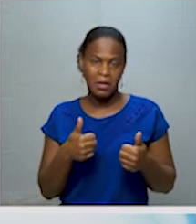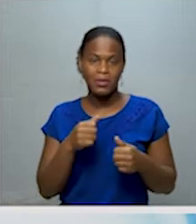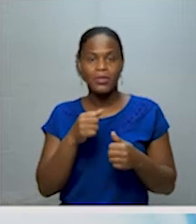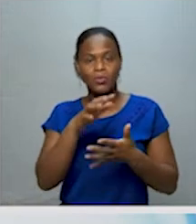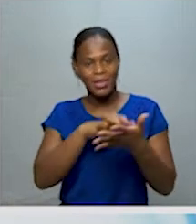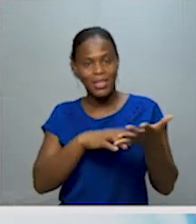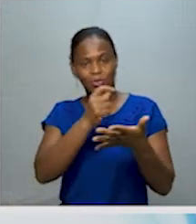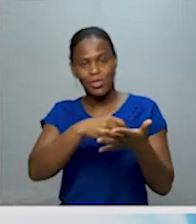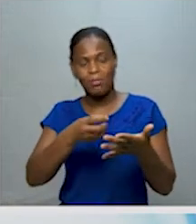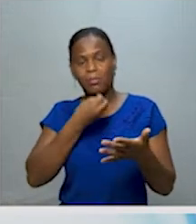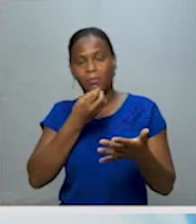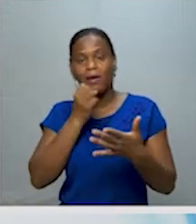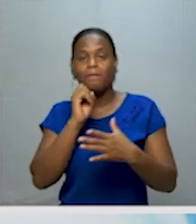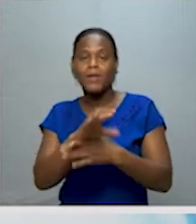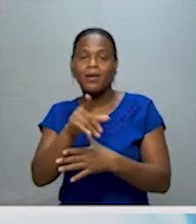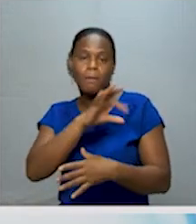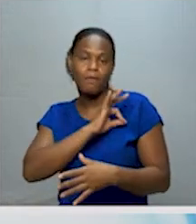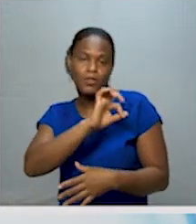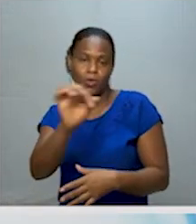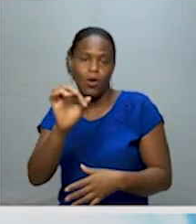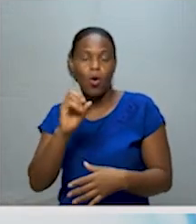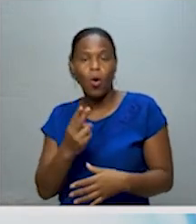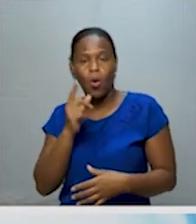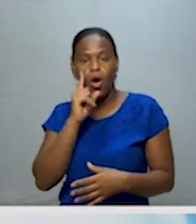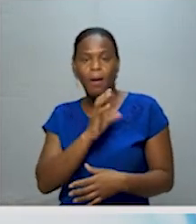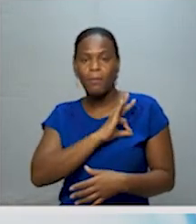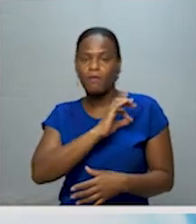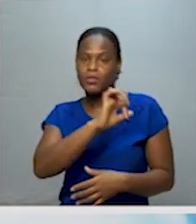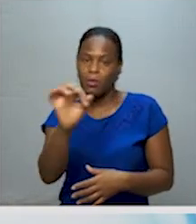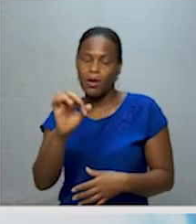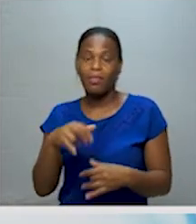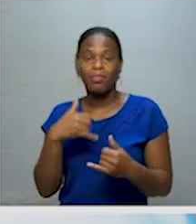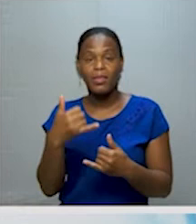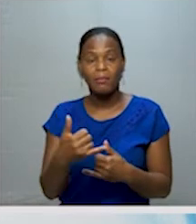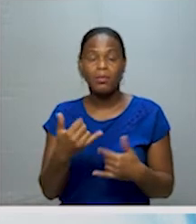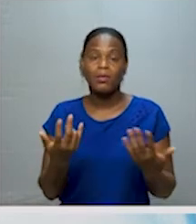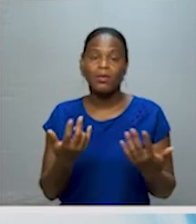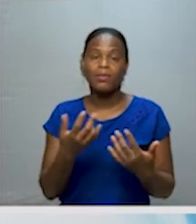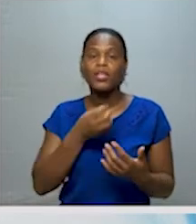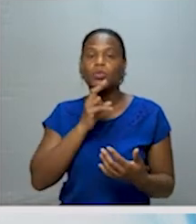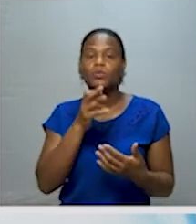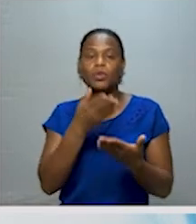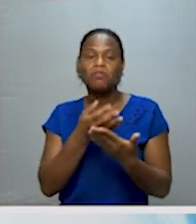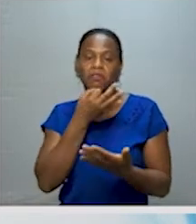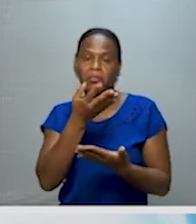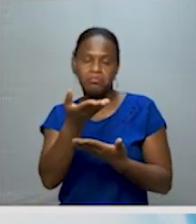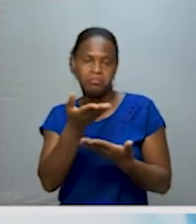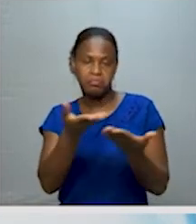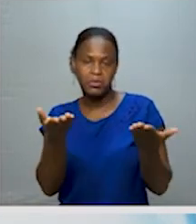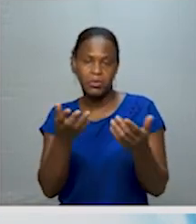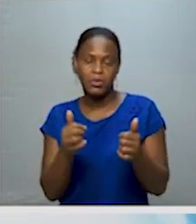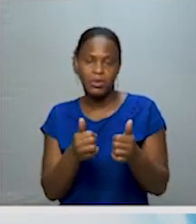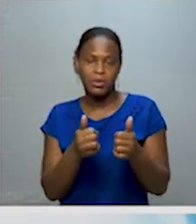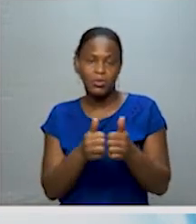texto argumentativo, apresentem ao professor ou à professora, que depois dará o feedback interessante,